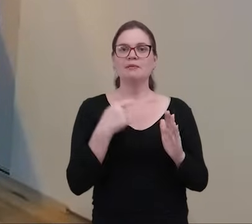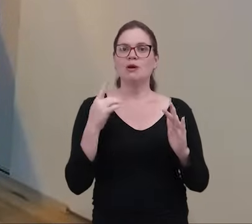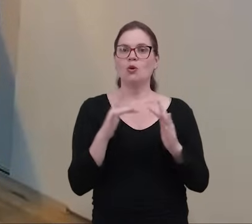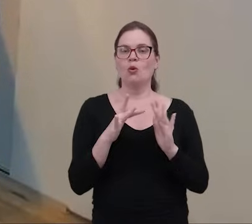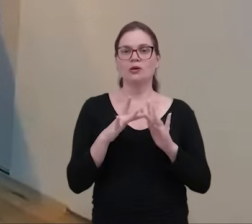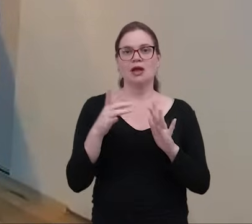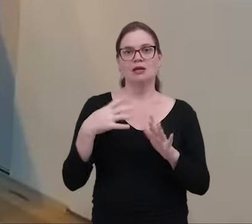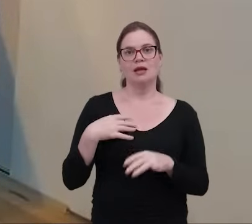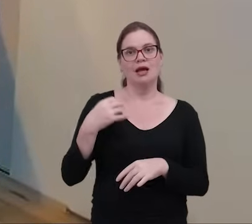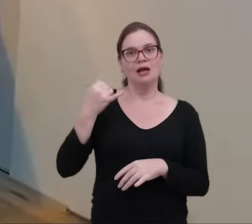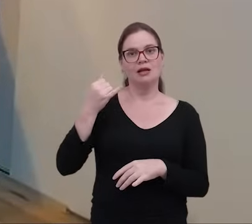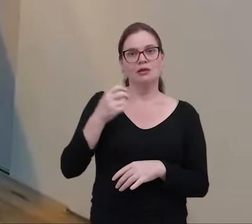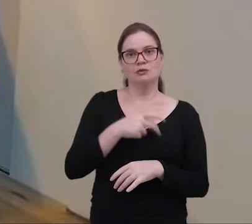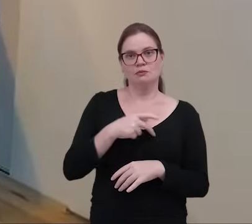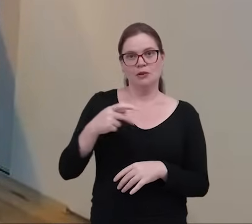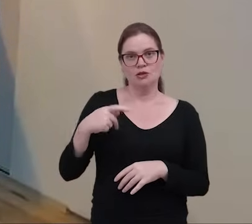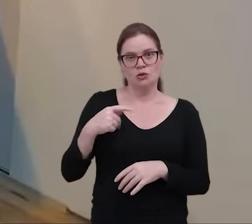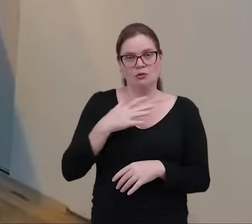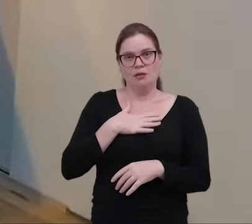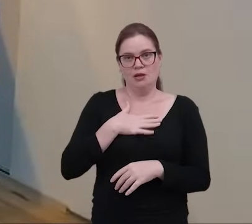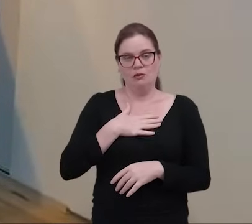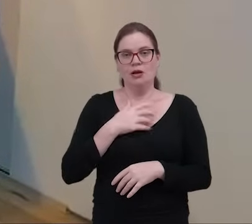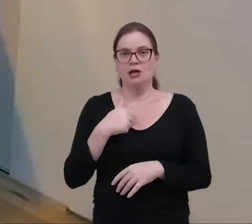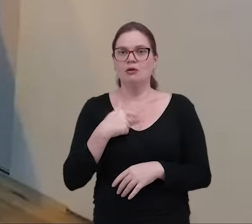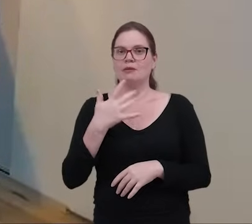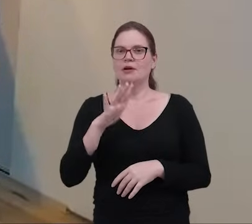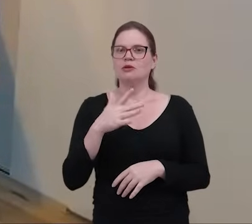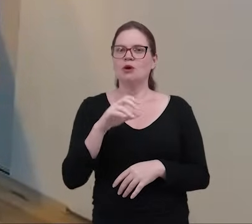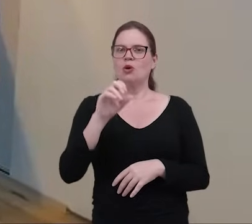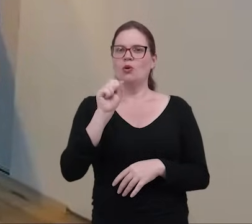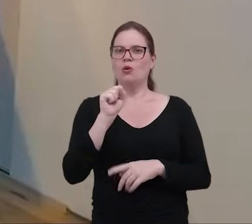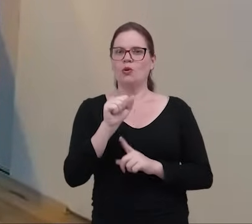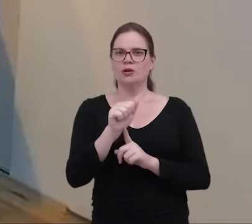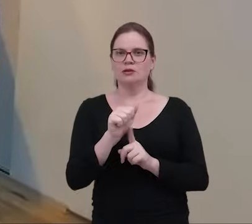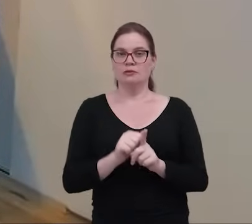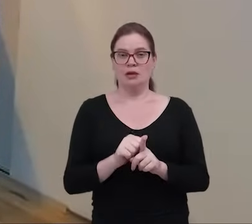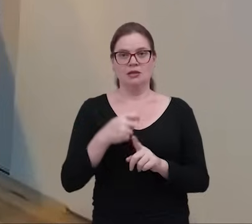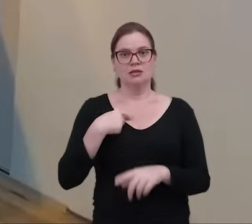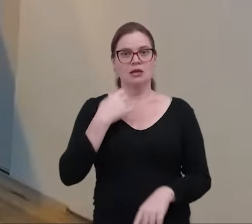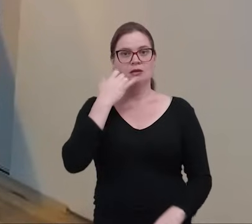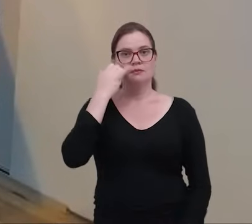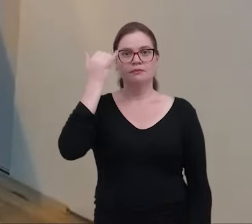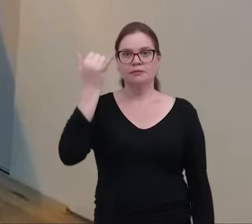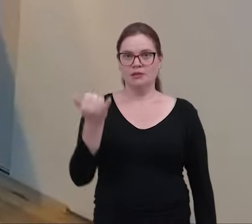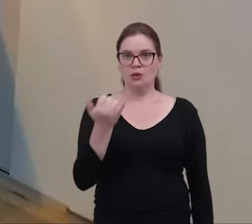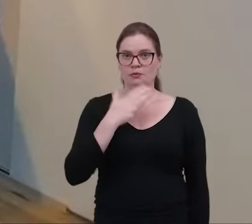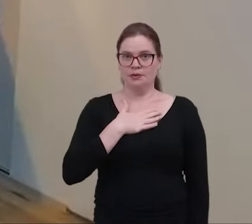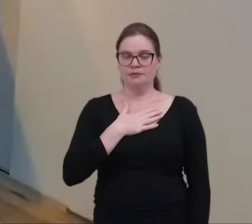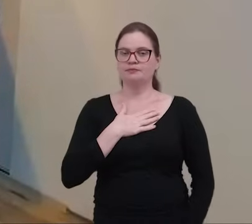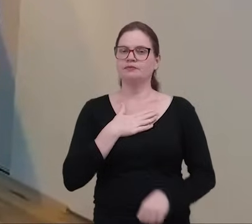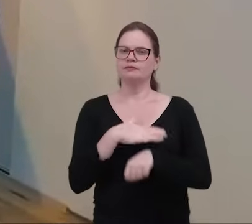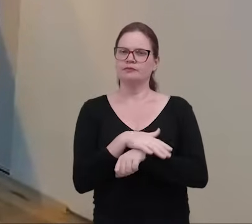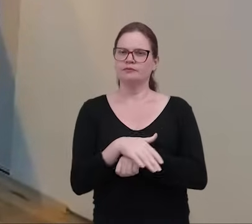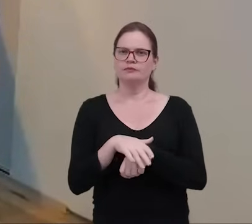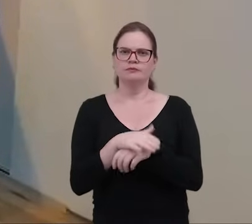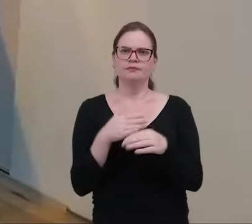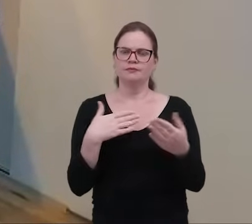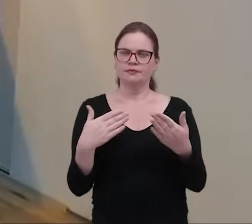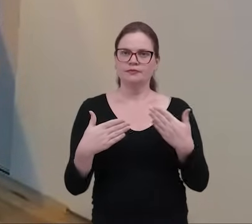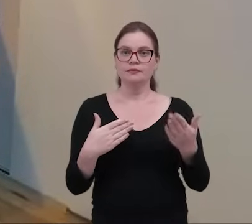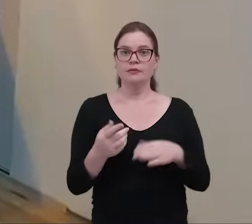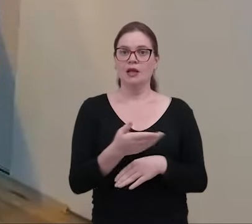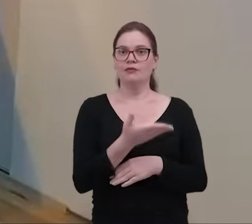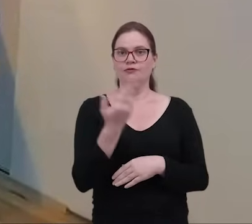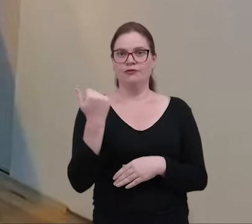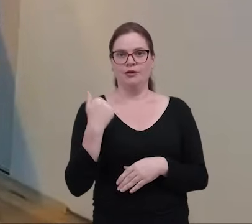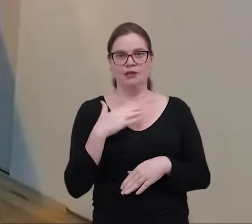WhatsApp. E a Rebeca então passou um tempo, né, creio que uns 8 meses, ela me ligou e começamos a conversar, ela foi